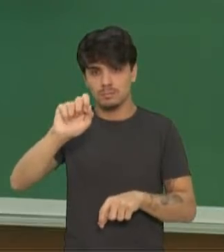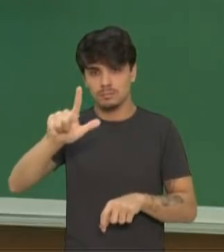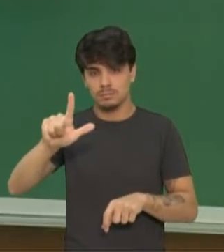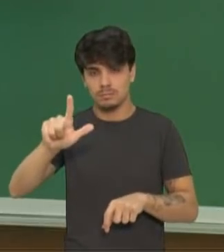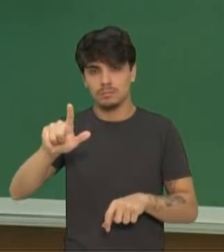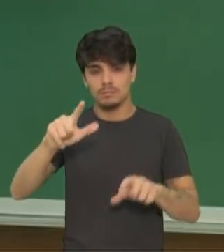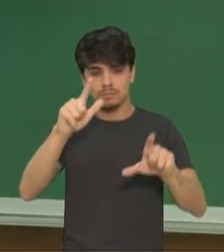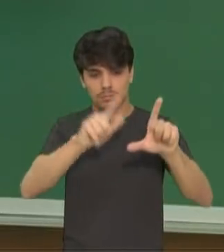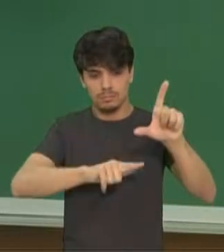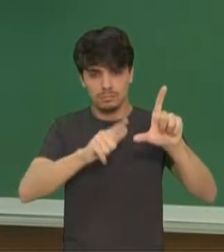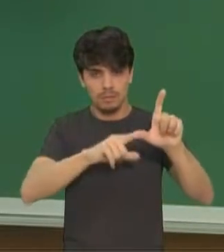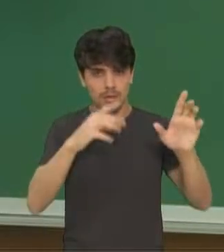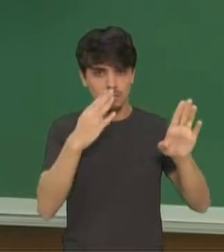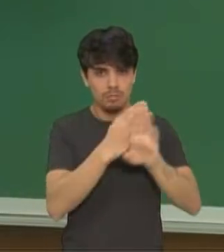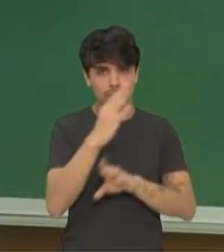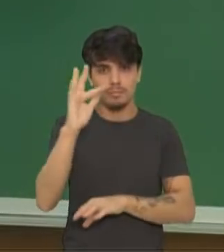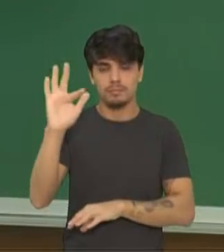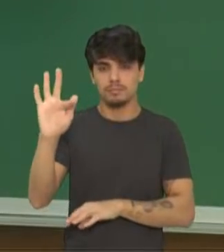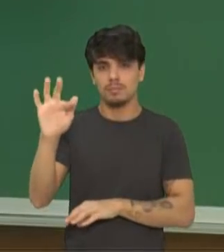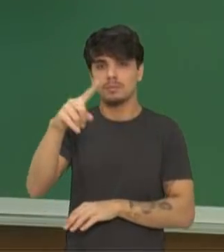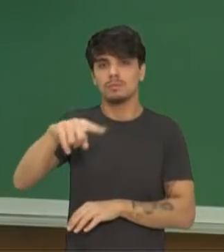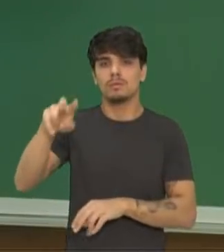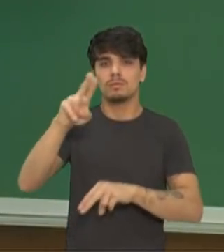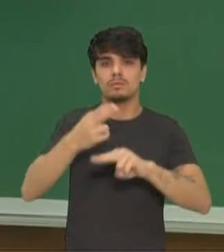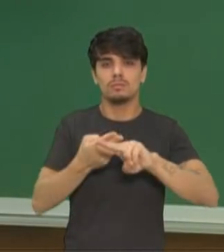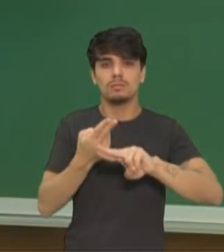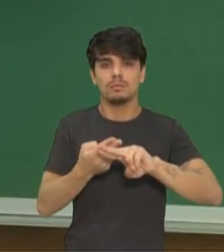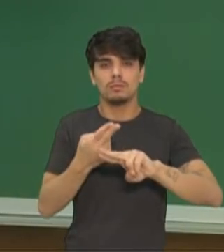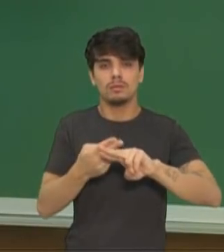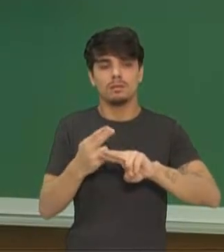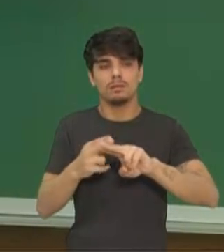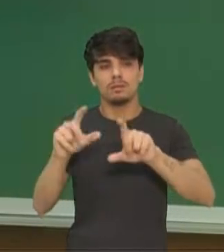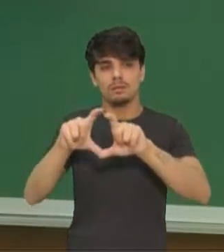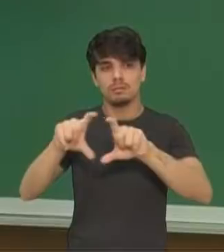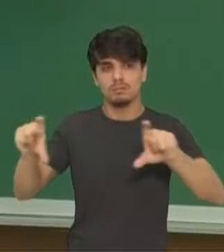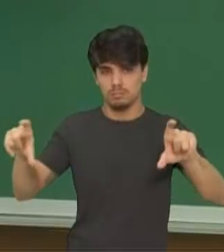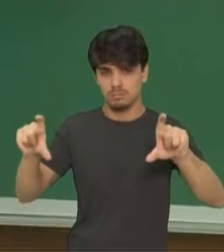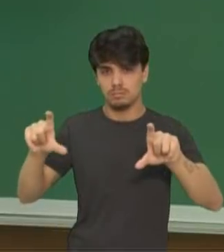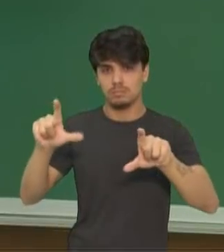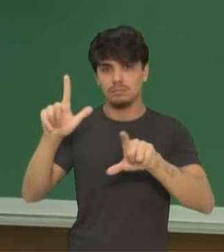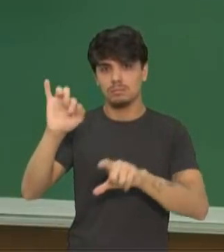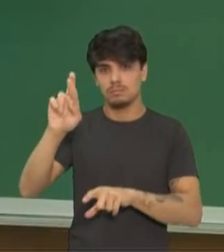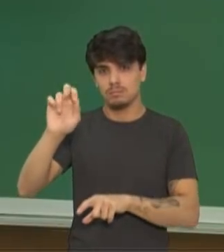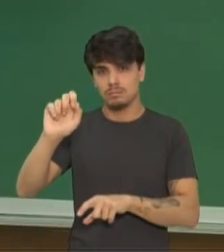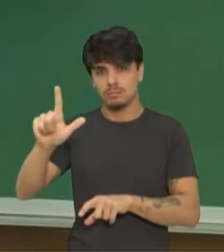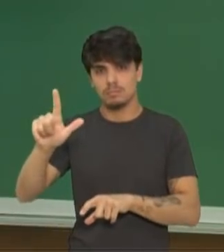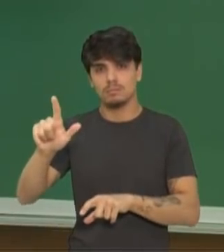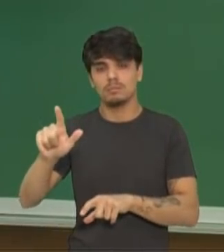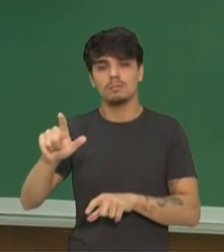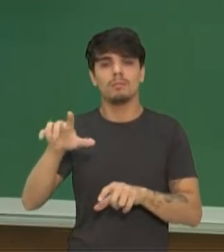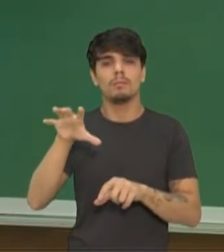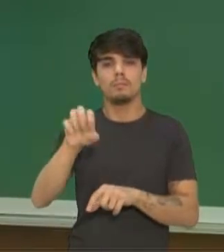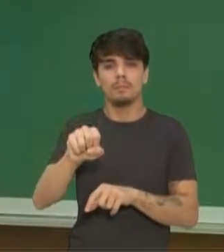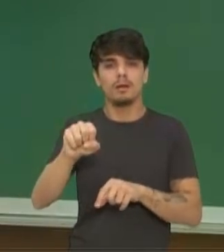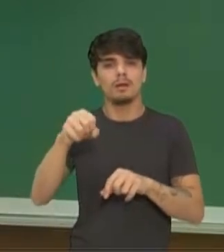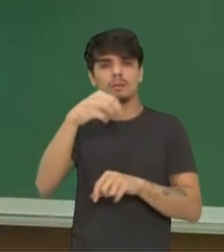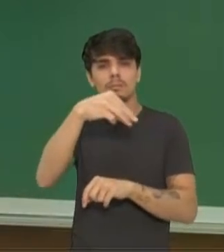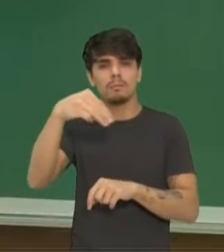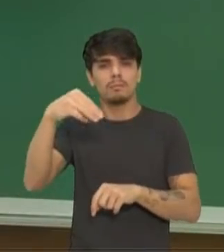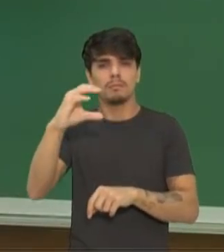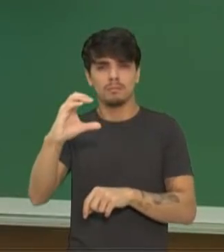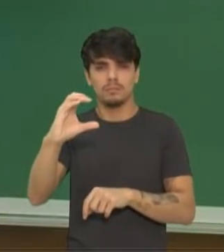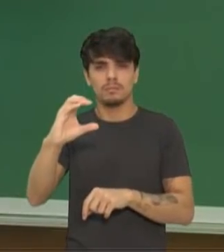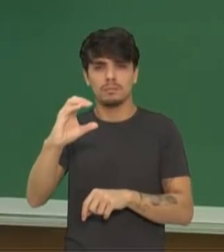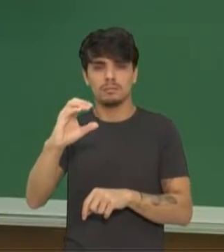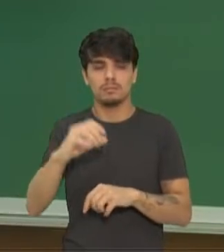certo? Vocês vão utilizar essa equação aqui, literal, e vão tirar o mínimo múltiplo comum. Eu já estava dando colinha